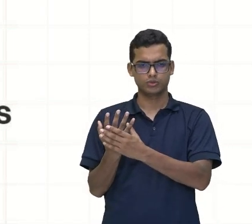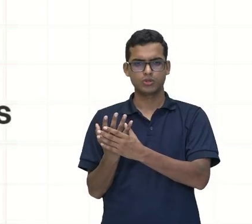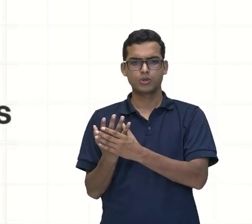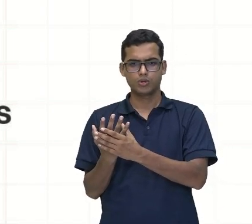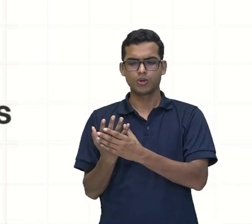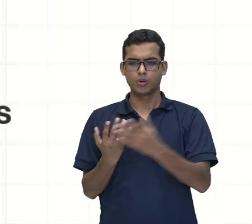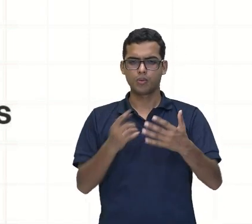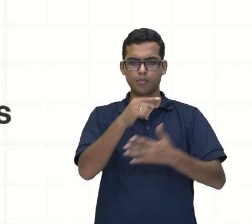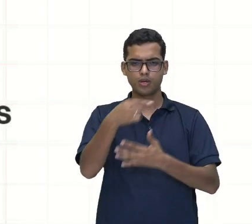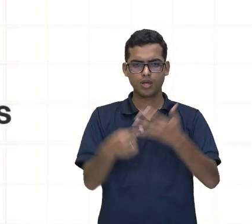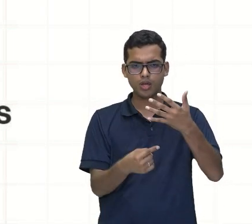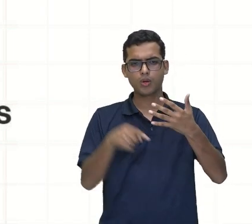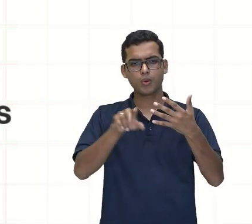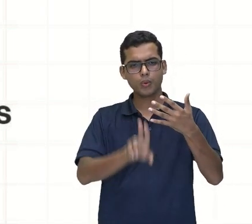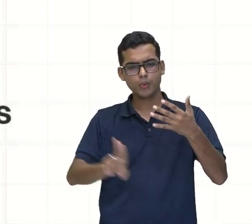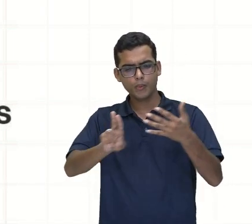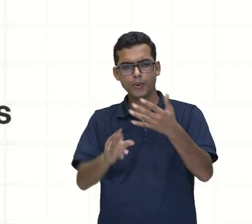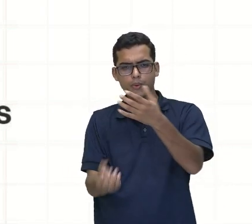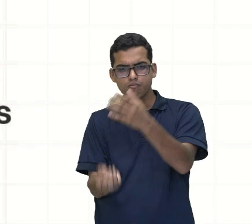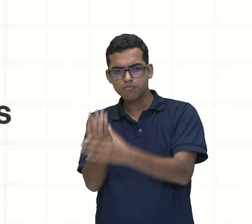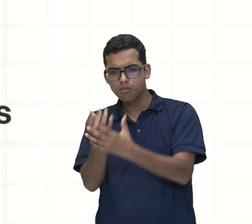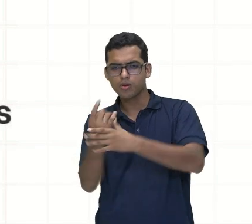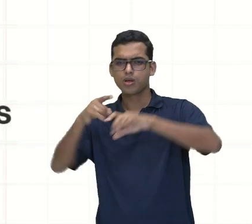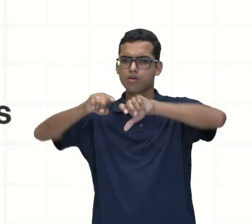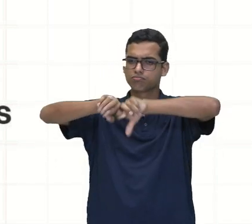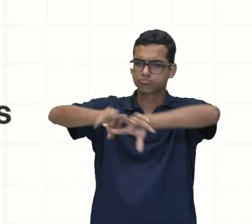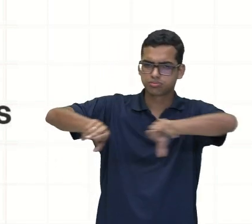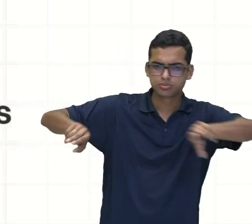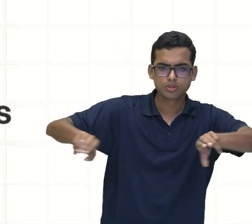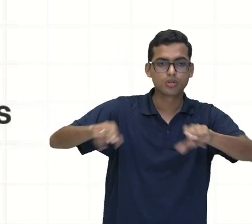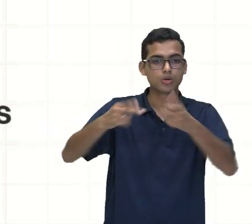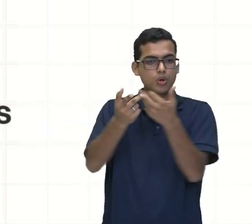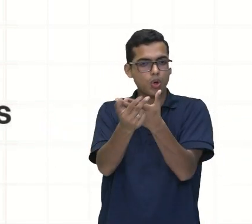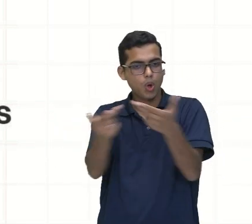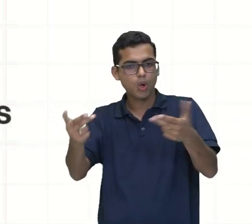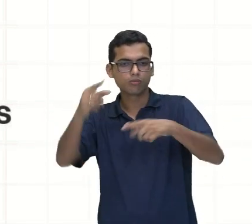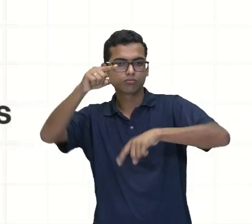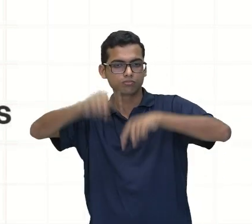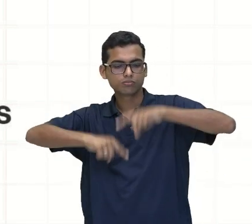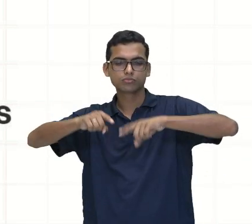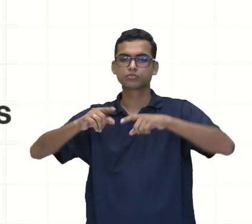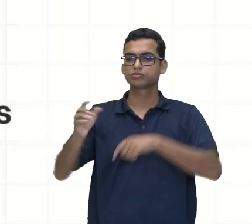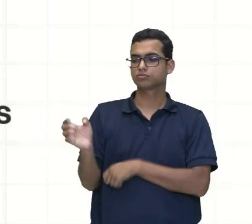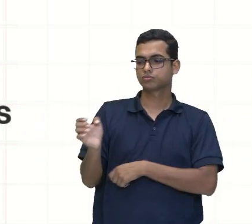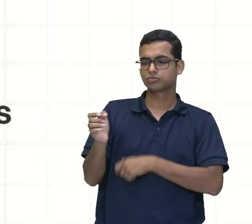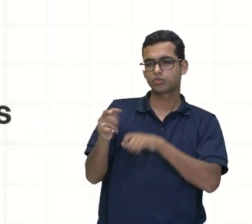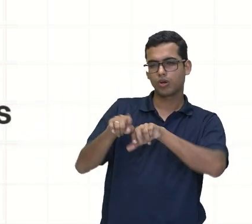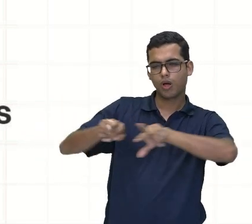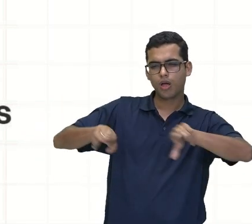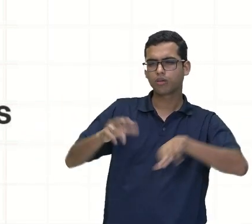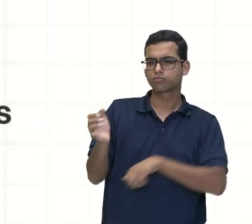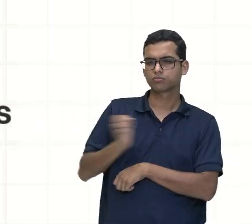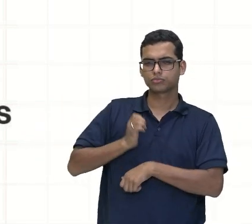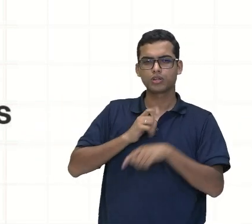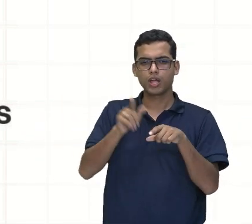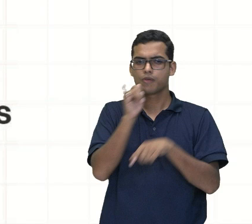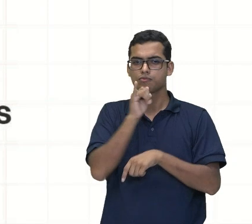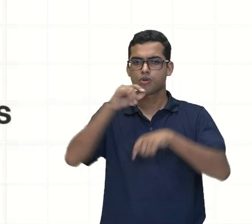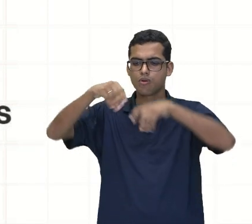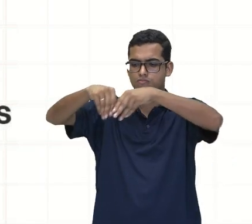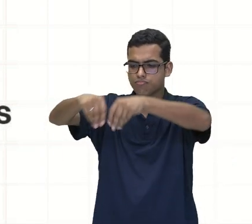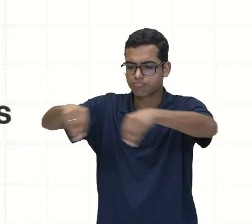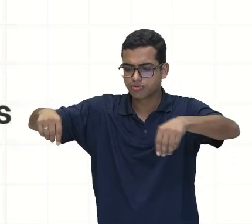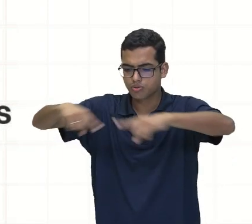aquilo que a gente pode utilizar para produzir, para gerar riquezas, como, por exemplo, as terras,